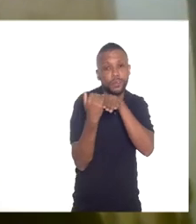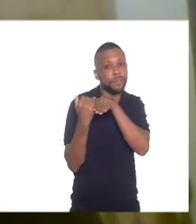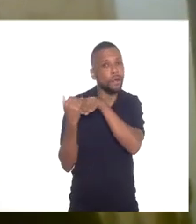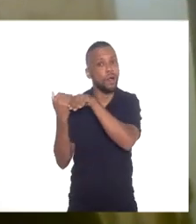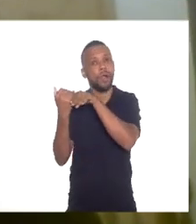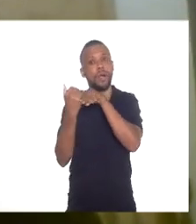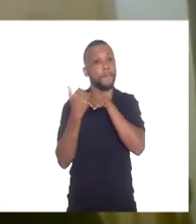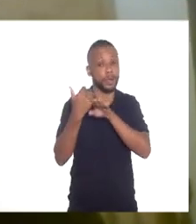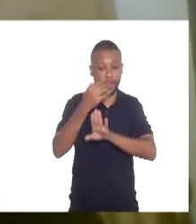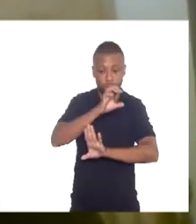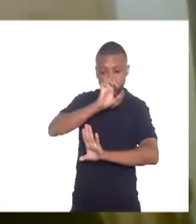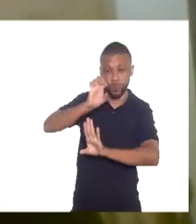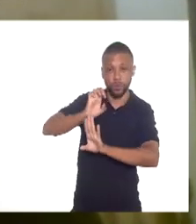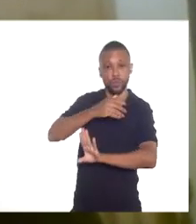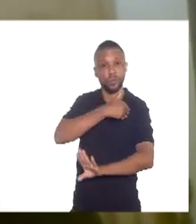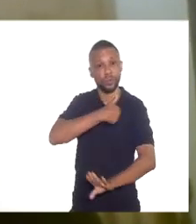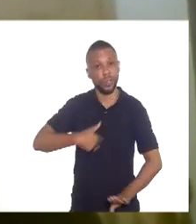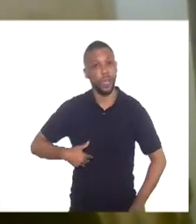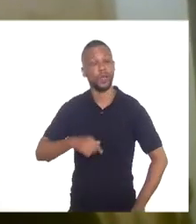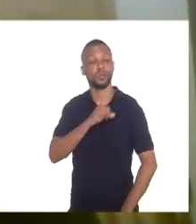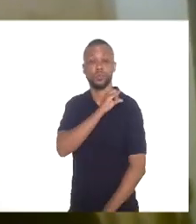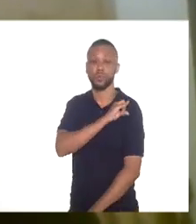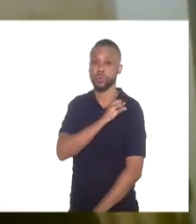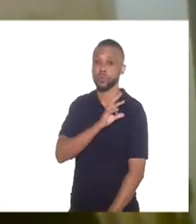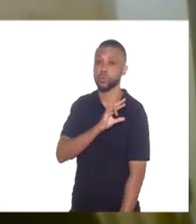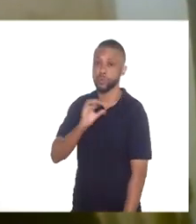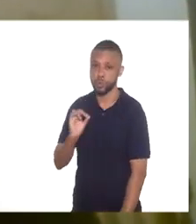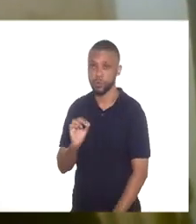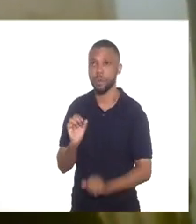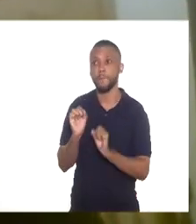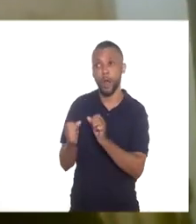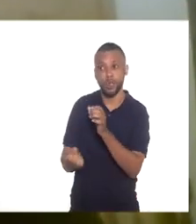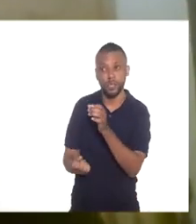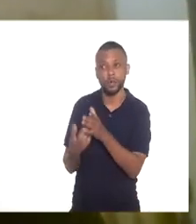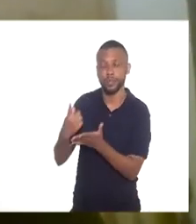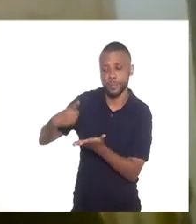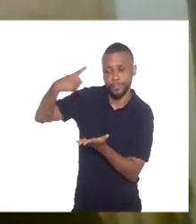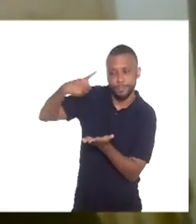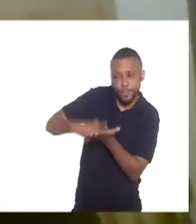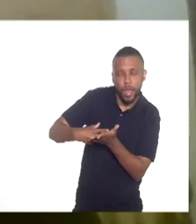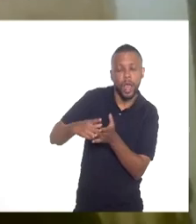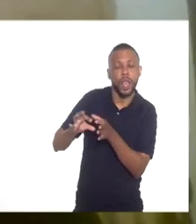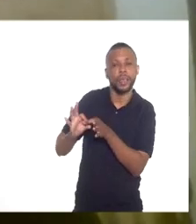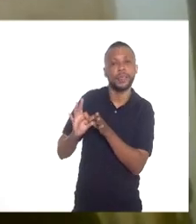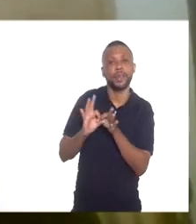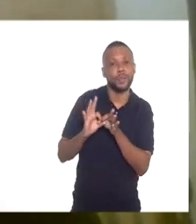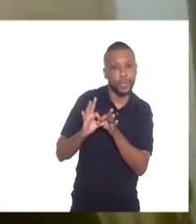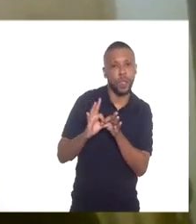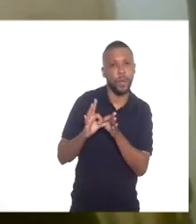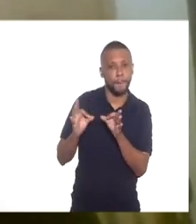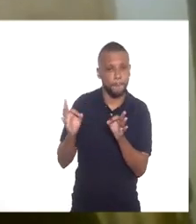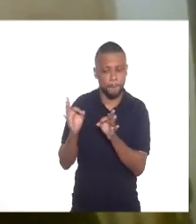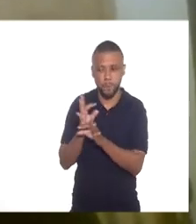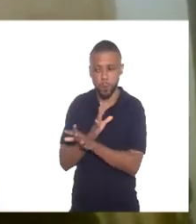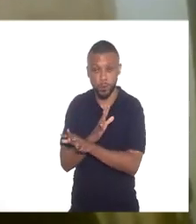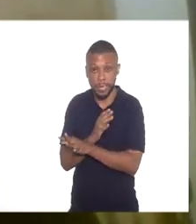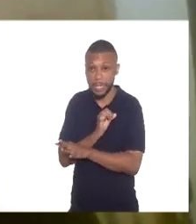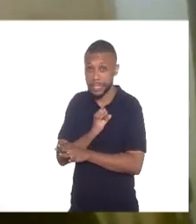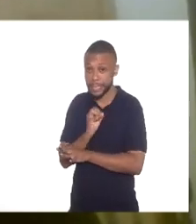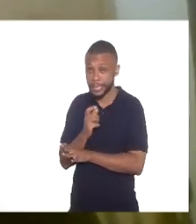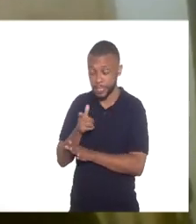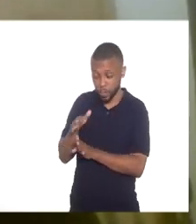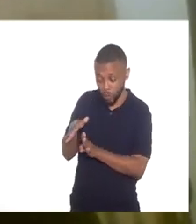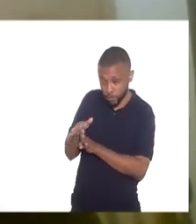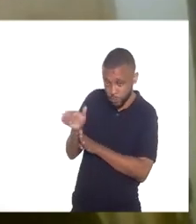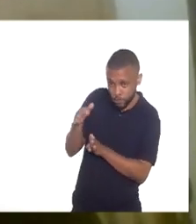do Rio de Janeiro pode gerar essa união estável, né? E se a gente não tiver um norte